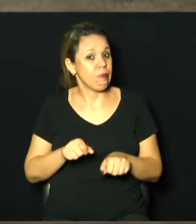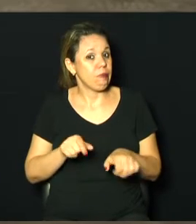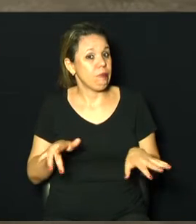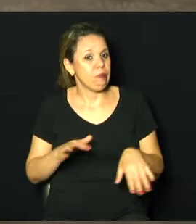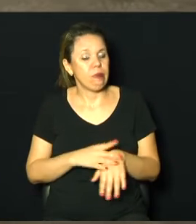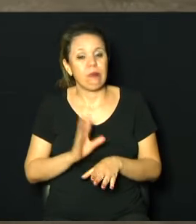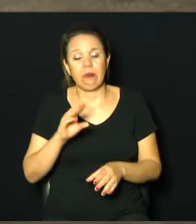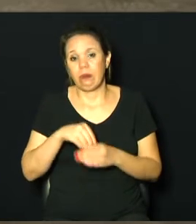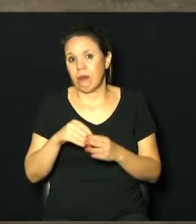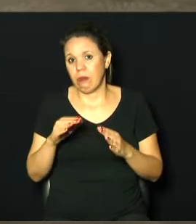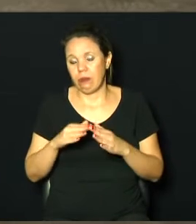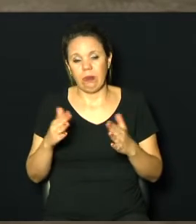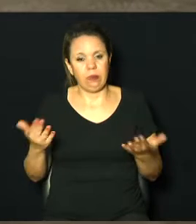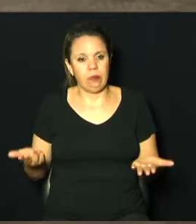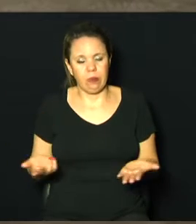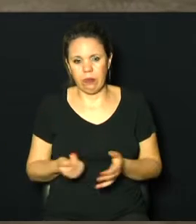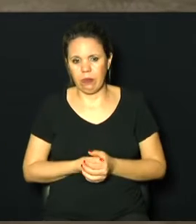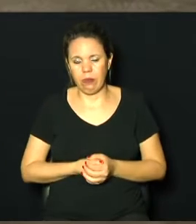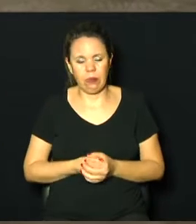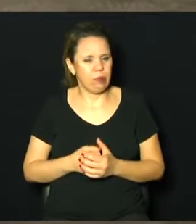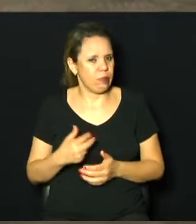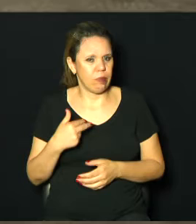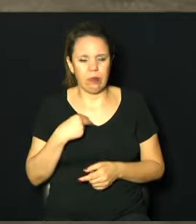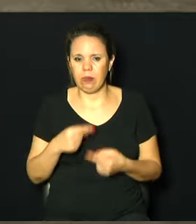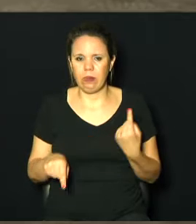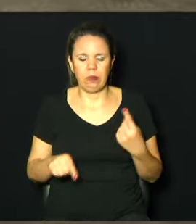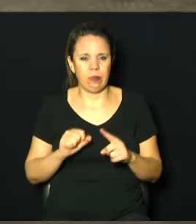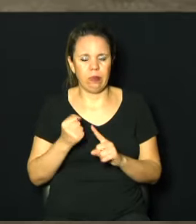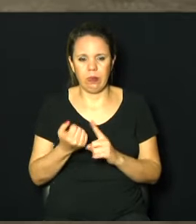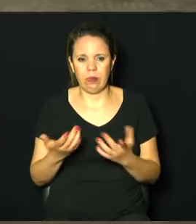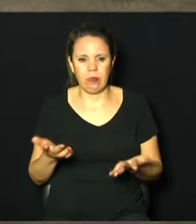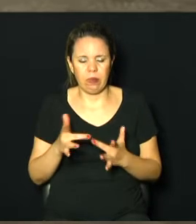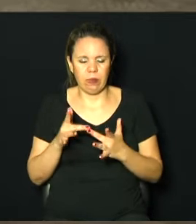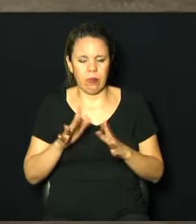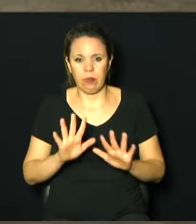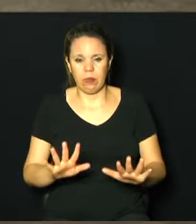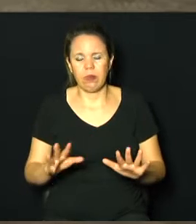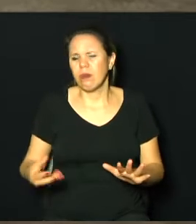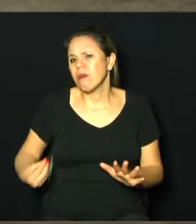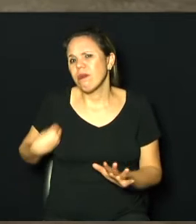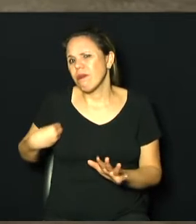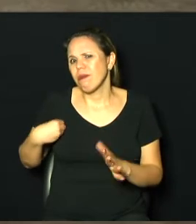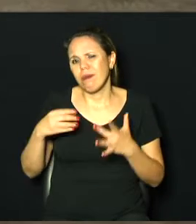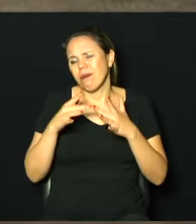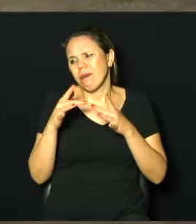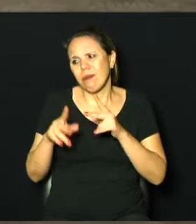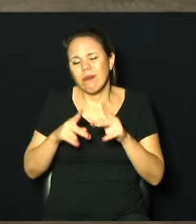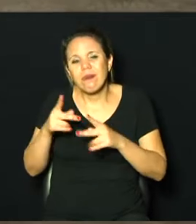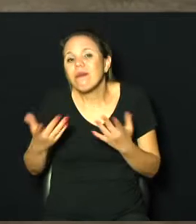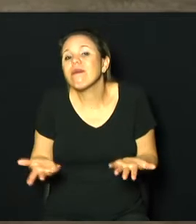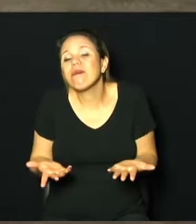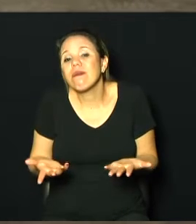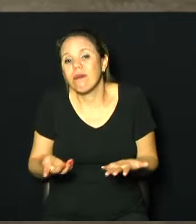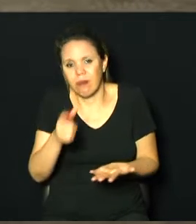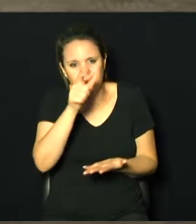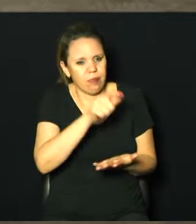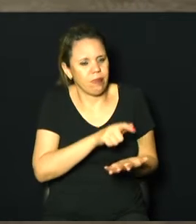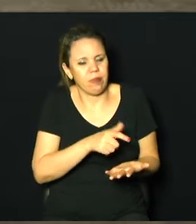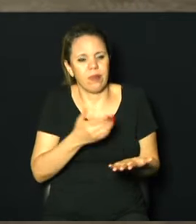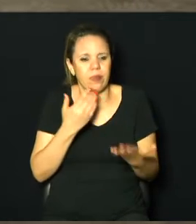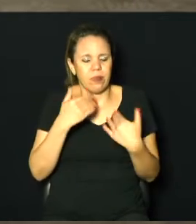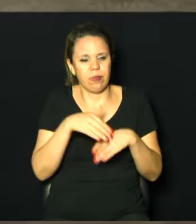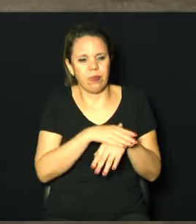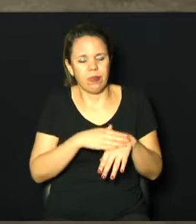meses. de casa, sem Exatamente. poder viver no socialmente. Agora, o presencial, né, esse contato físico, esse